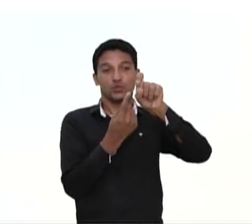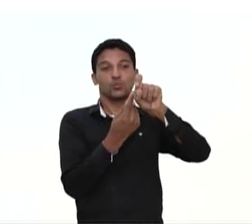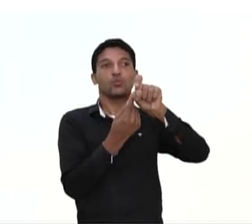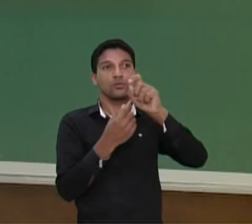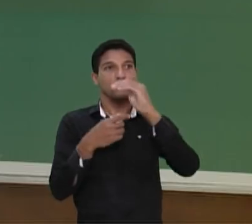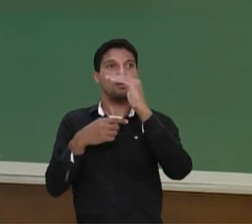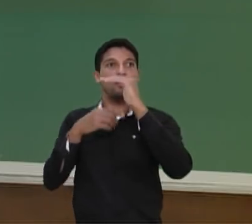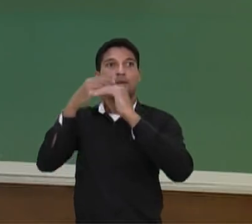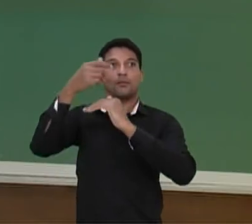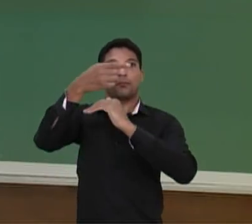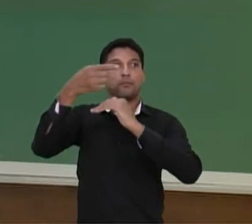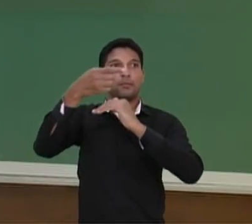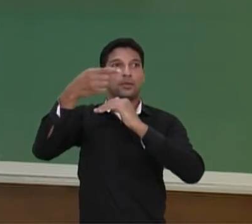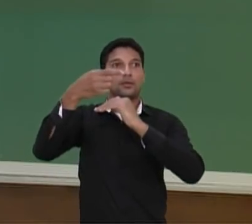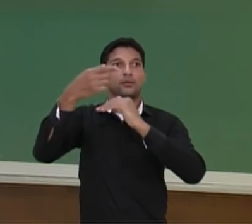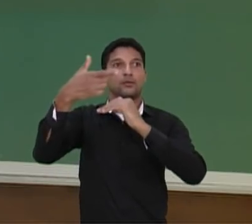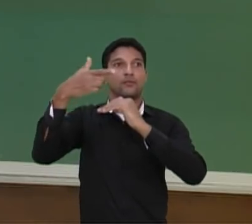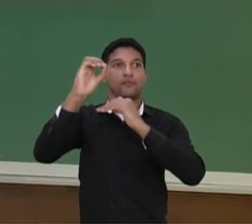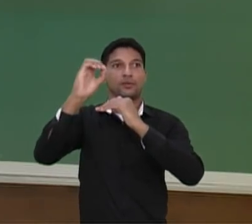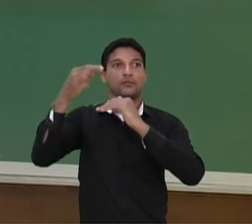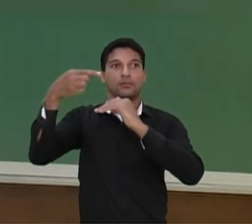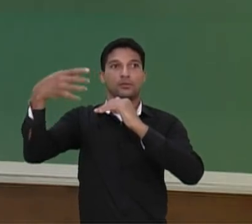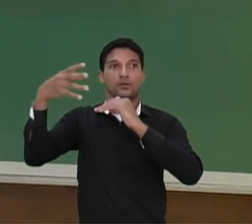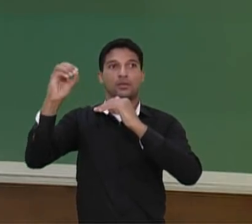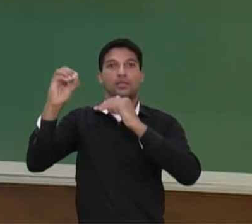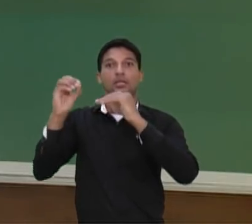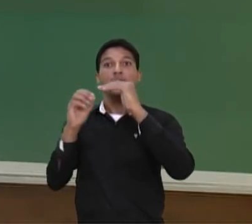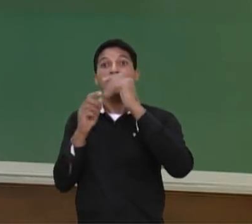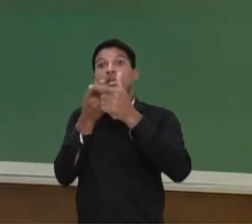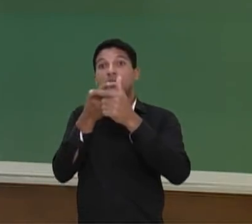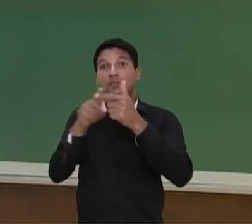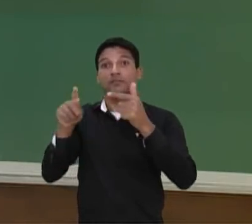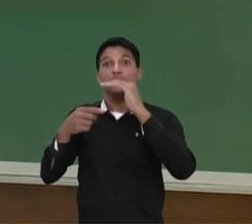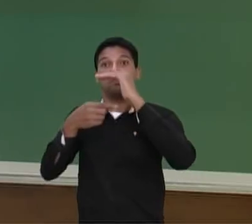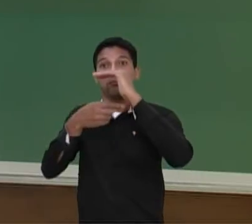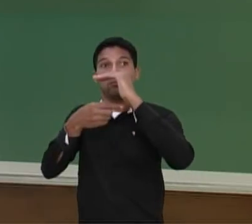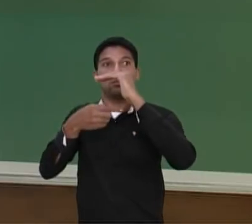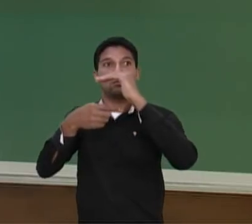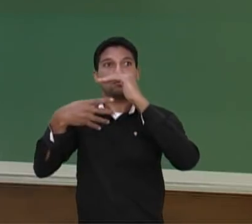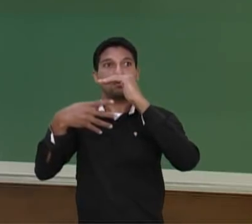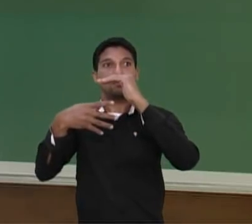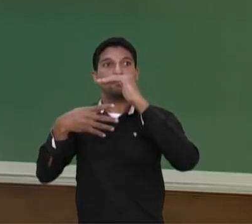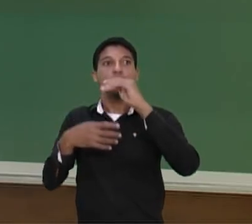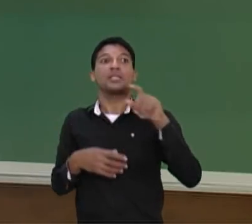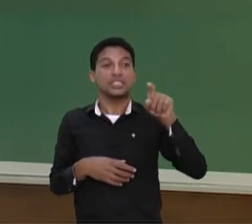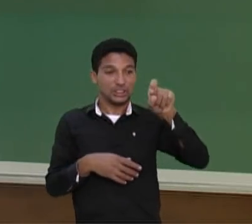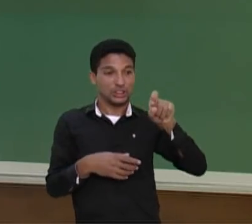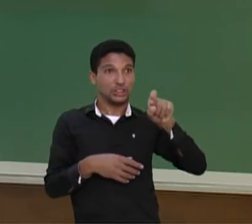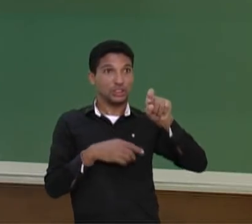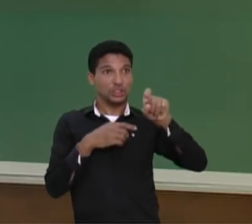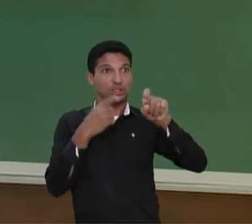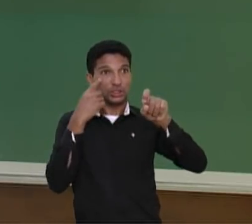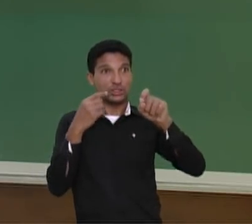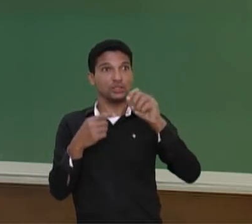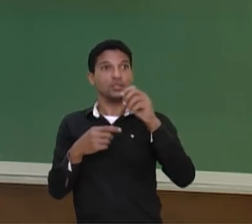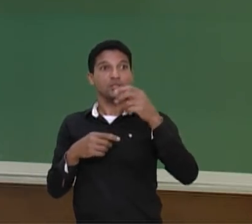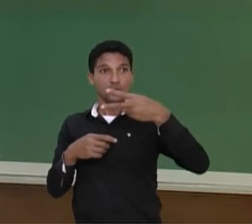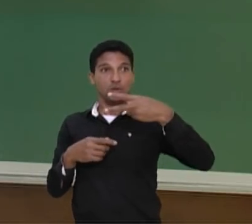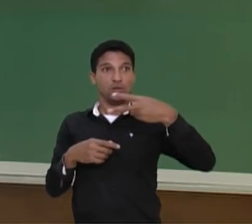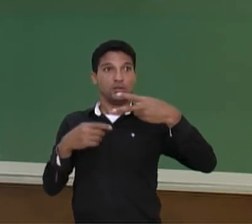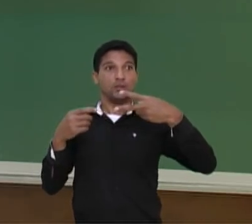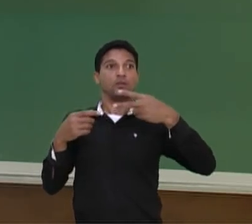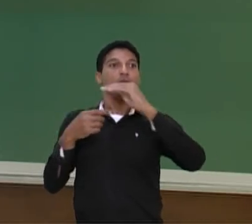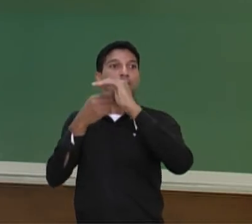igual a menos 20 - 40 - 4 x 1 vai ser igual a menos 60 /